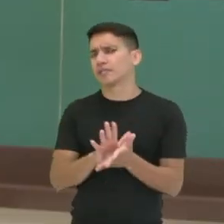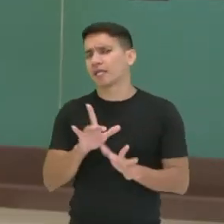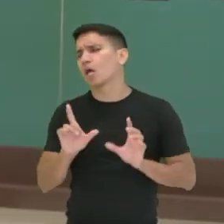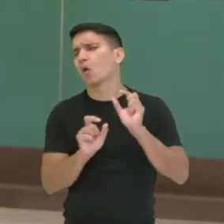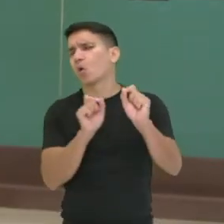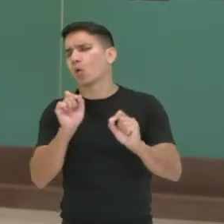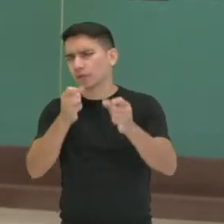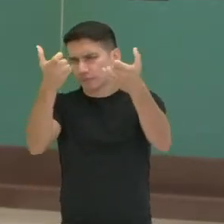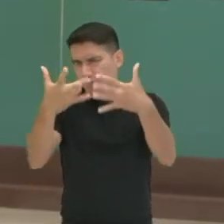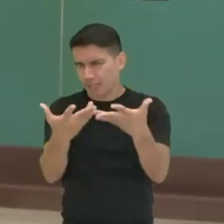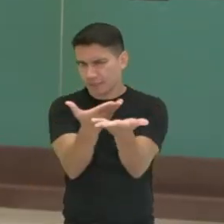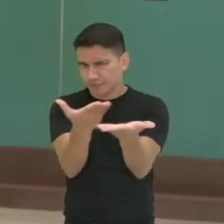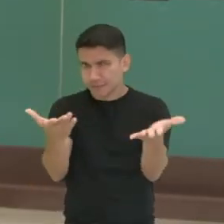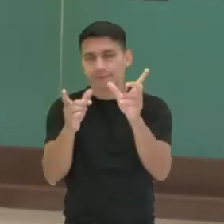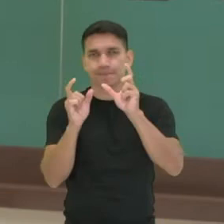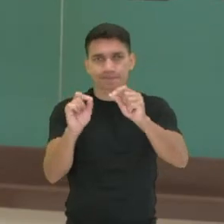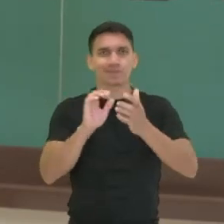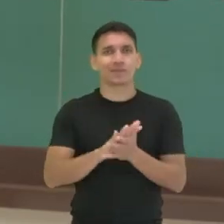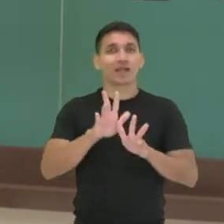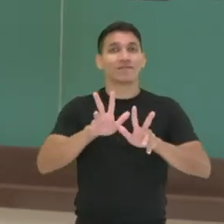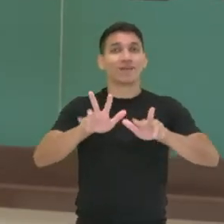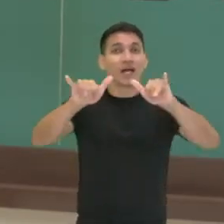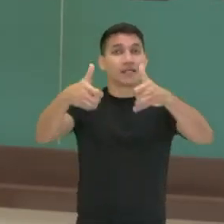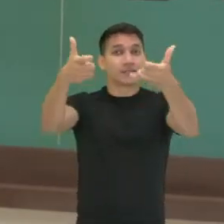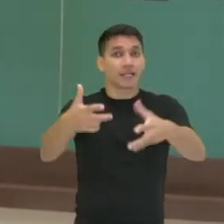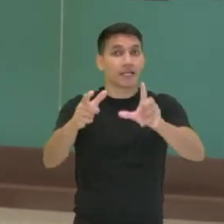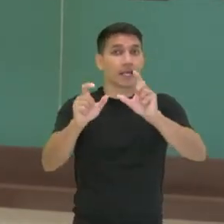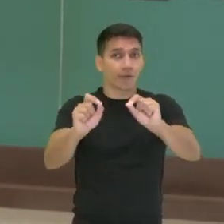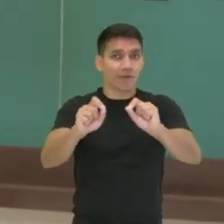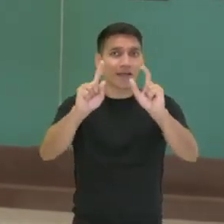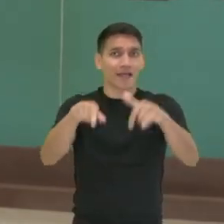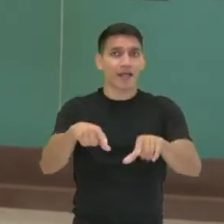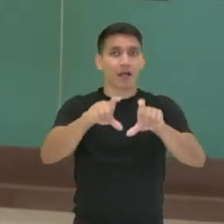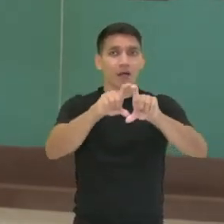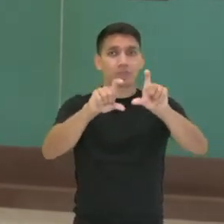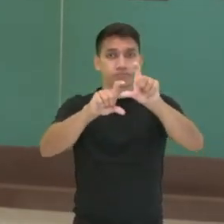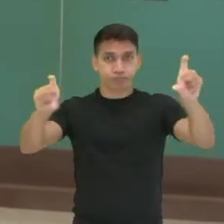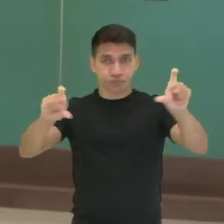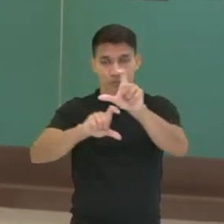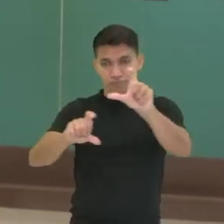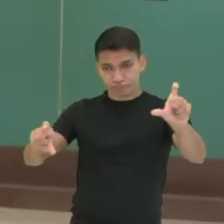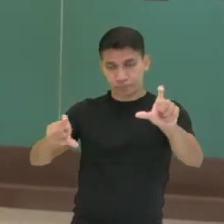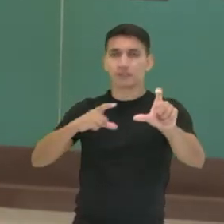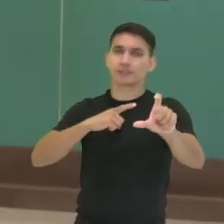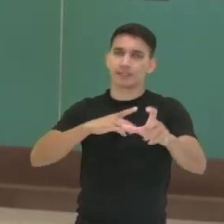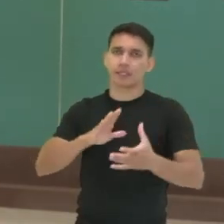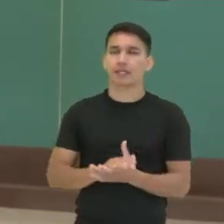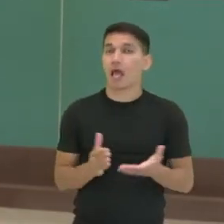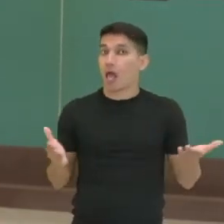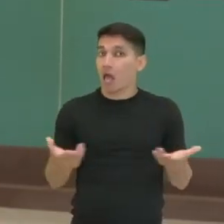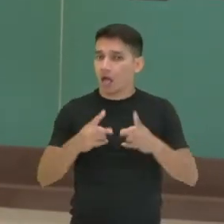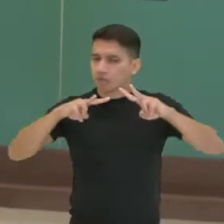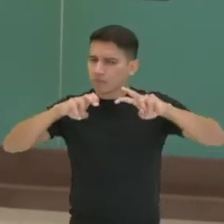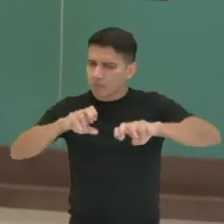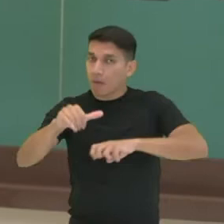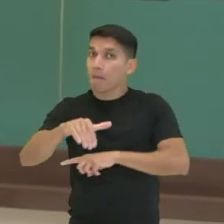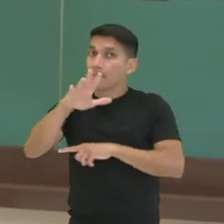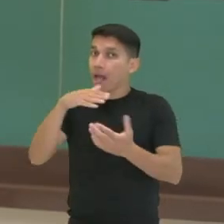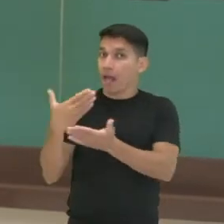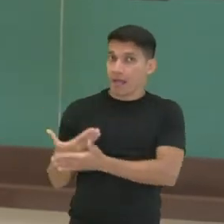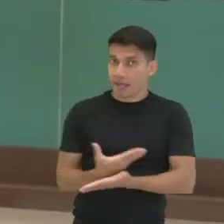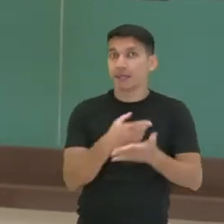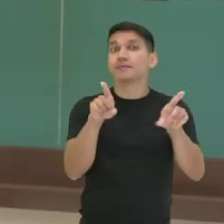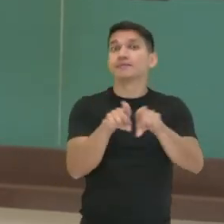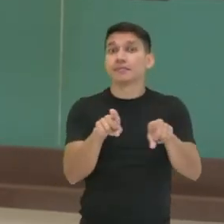palavras, meu caro e minha cara, nós iremos falar sobre período composto. Agora vamos entrar nesta aula também no